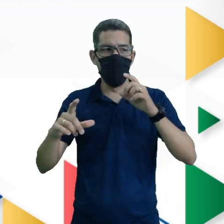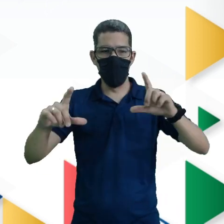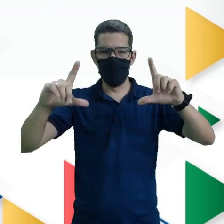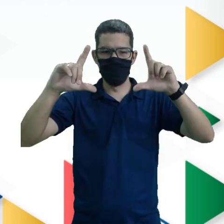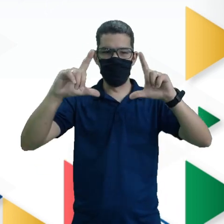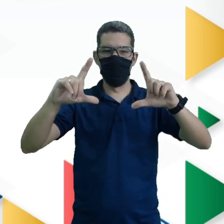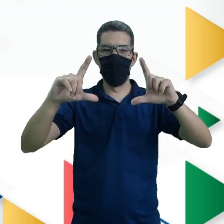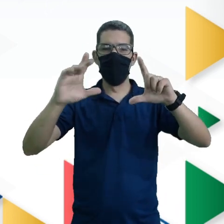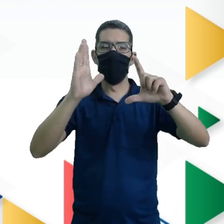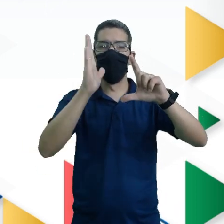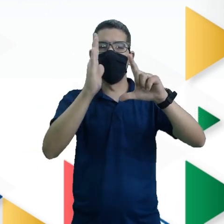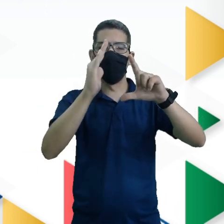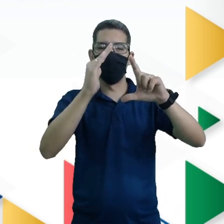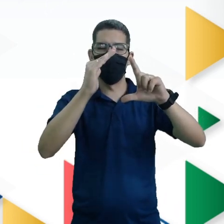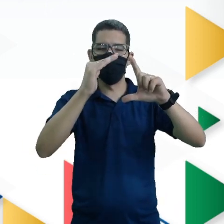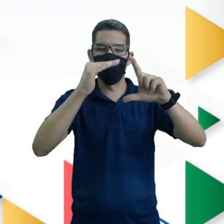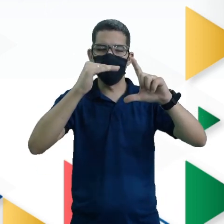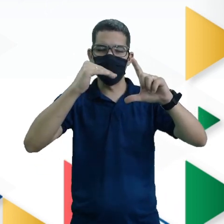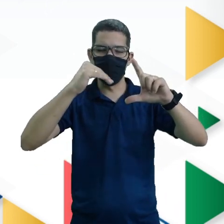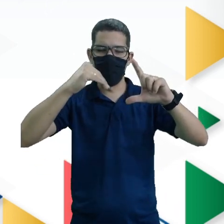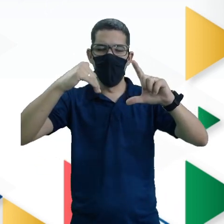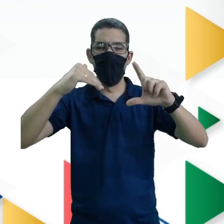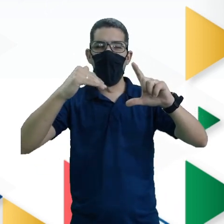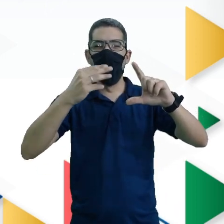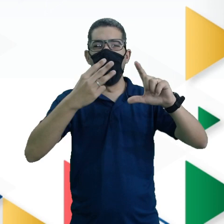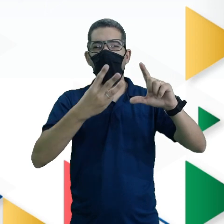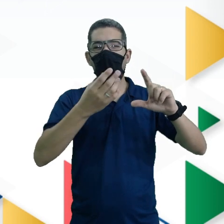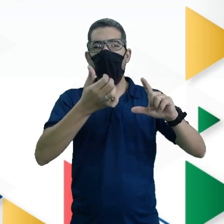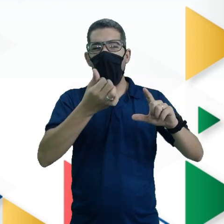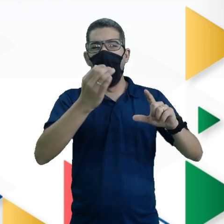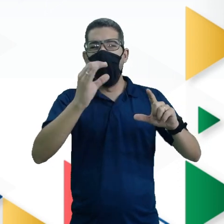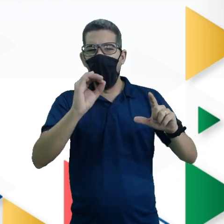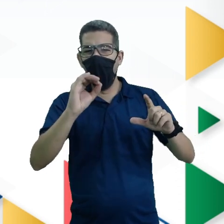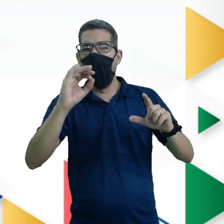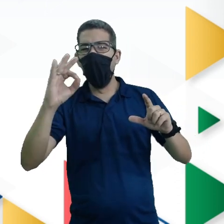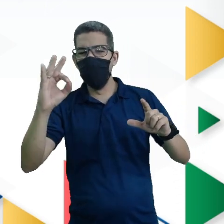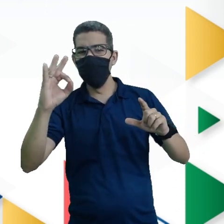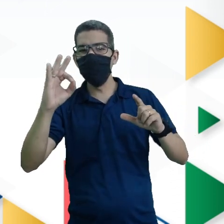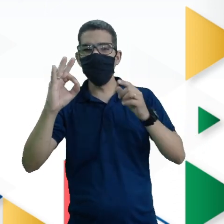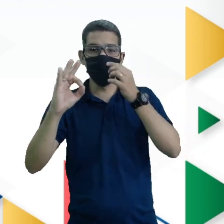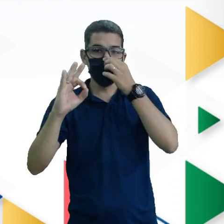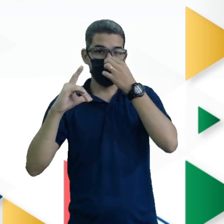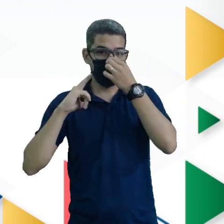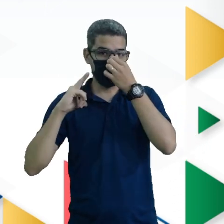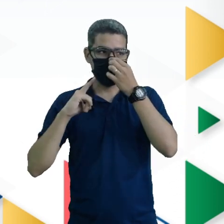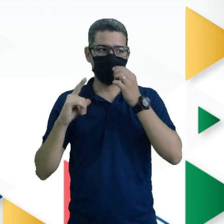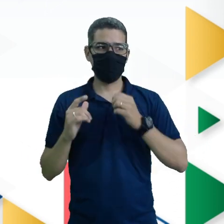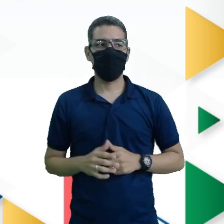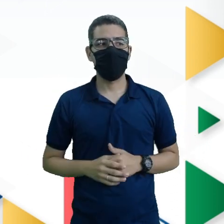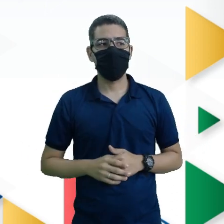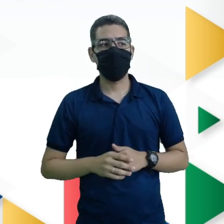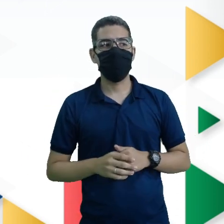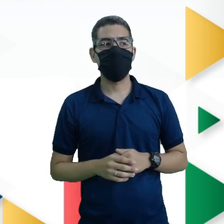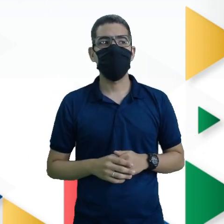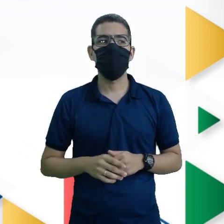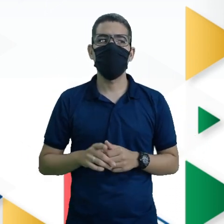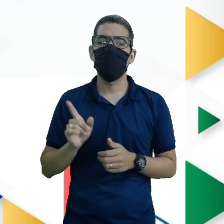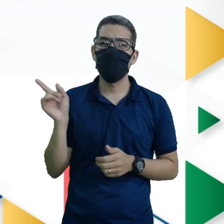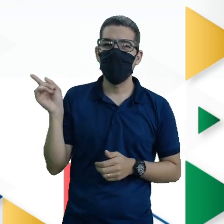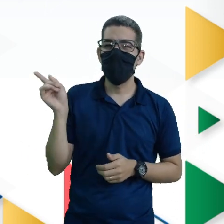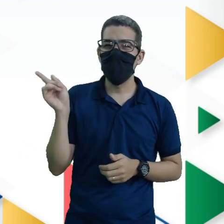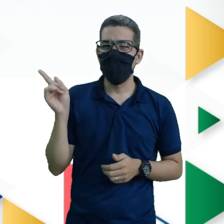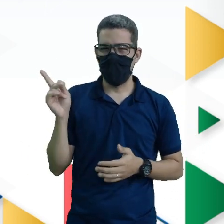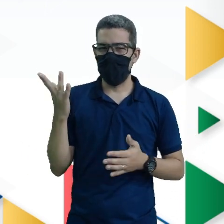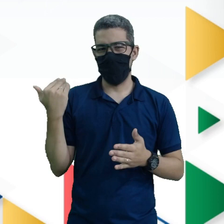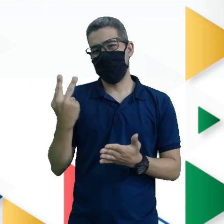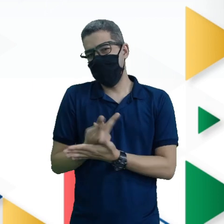partes iguais, e aí surge o grau, tá? A partir da ideia relacionada ao tempo. Ah, é uma falha? Mas é a partir disso